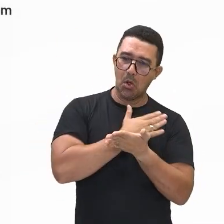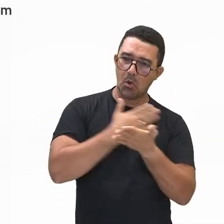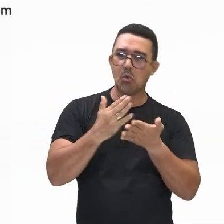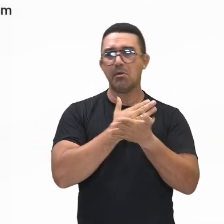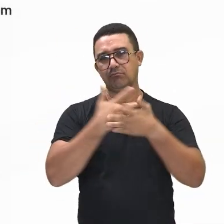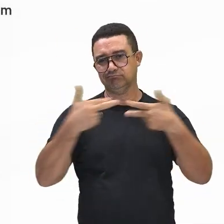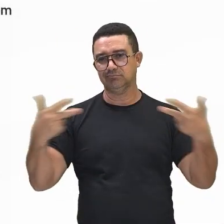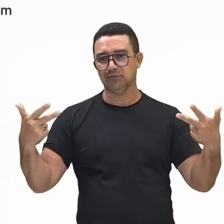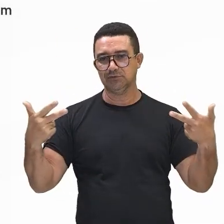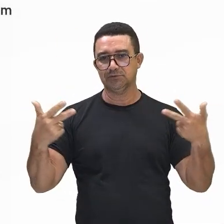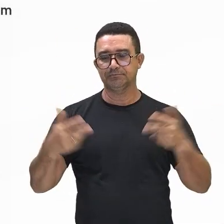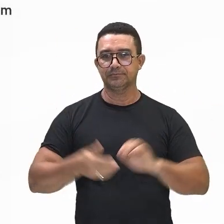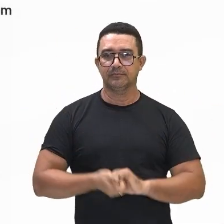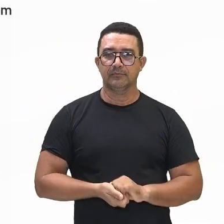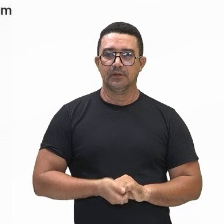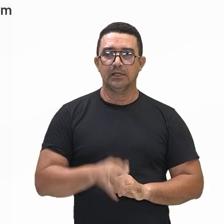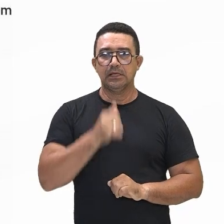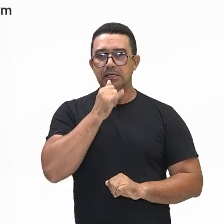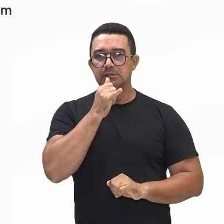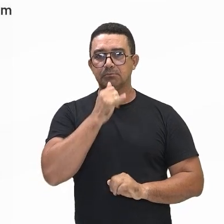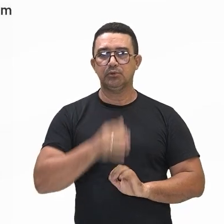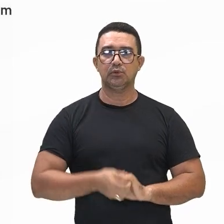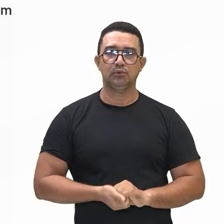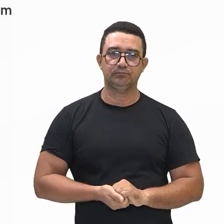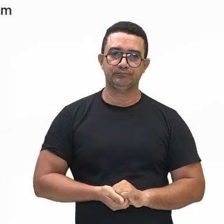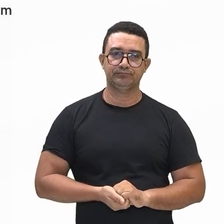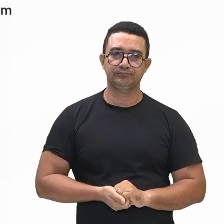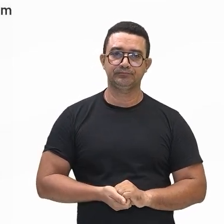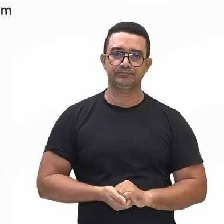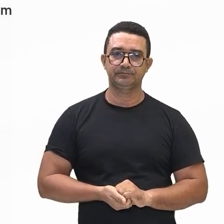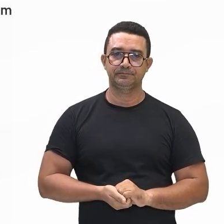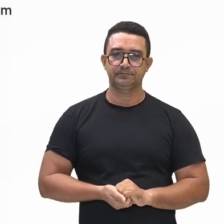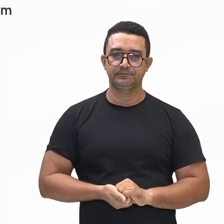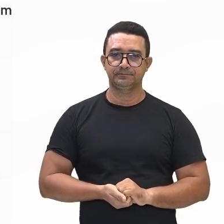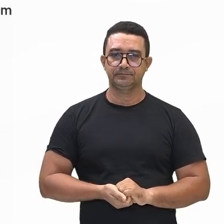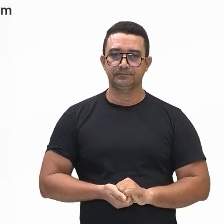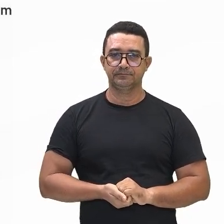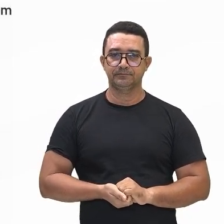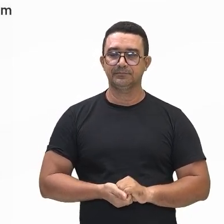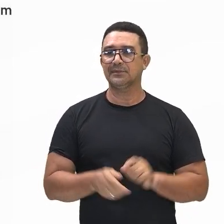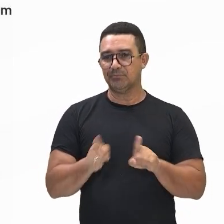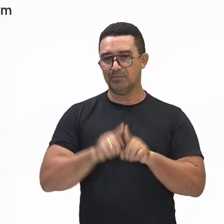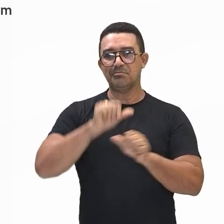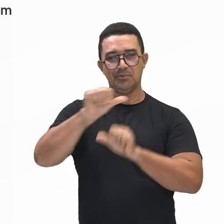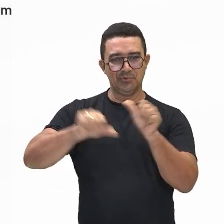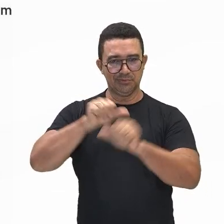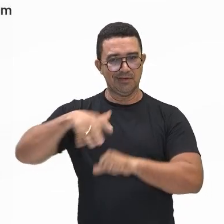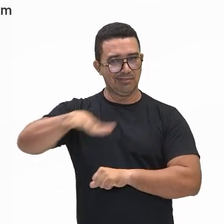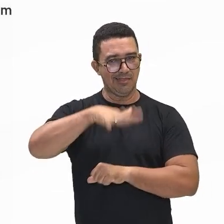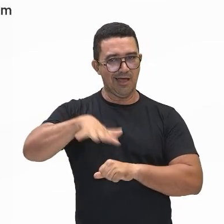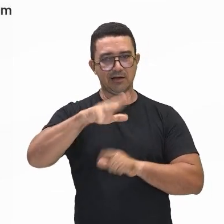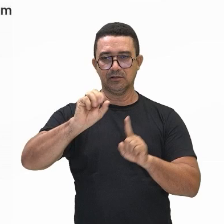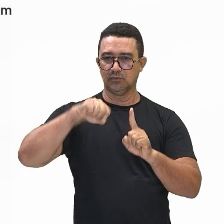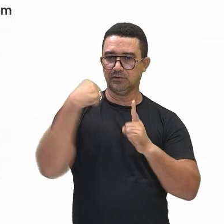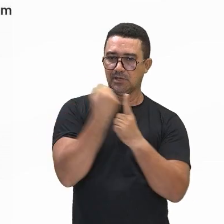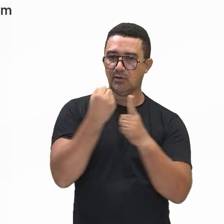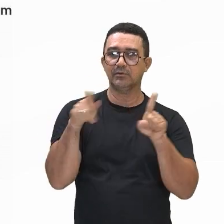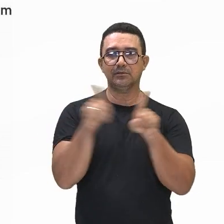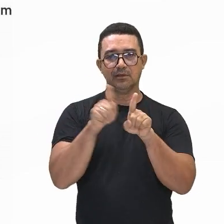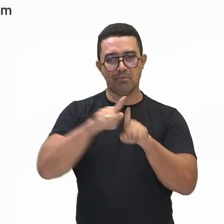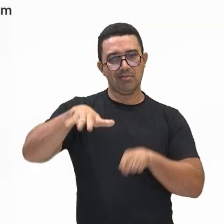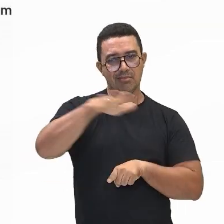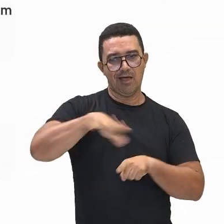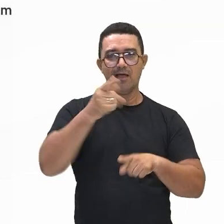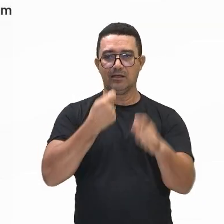pode acarretar o quê? Significativas repercussões na parte social quanto na